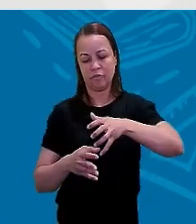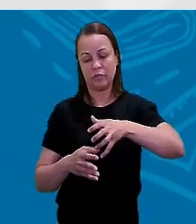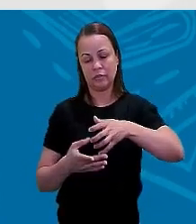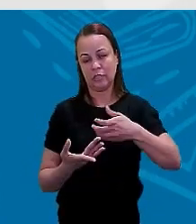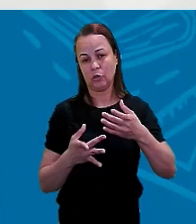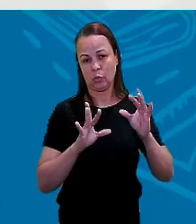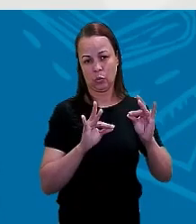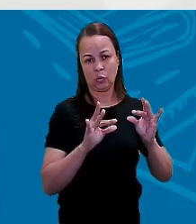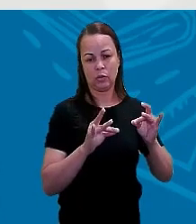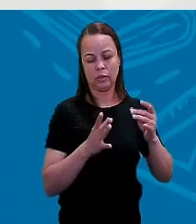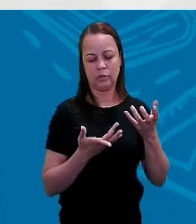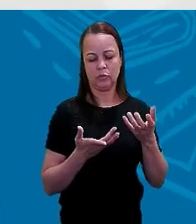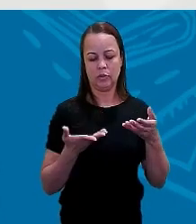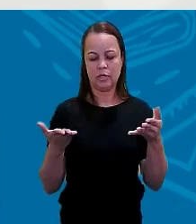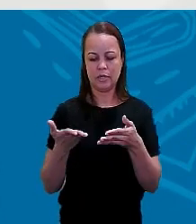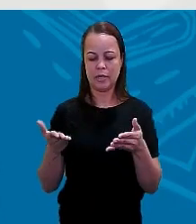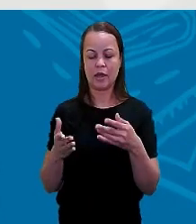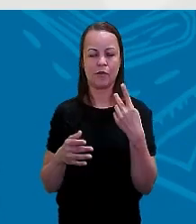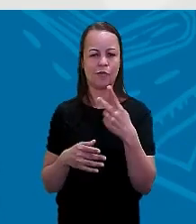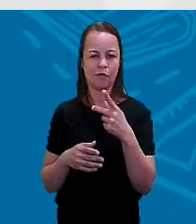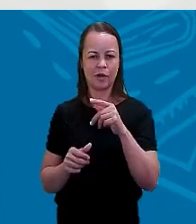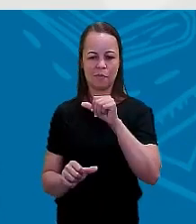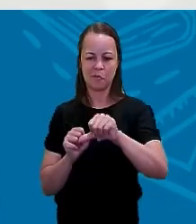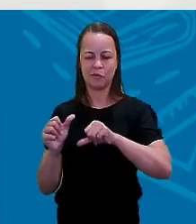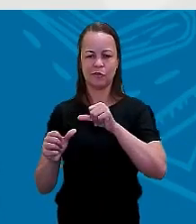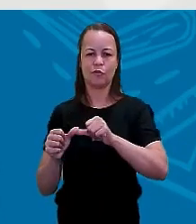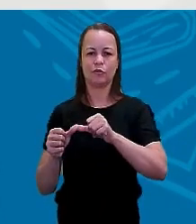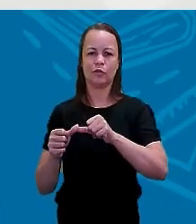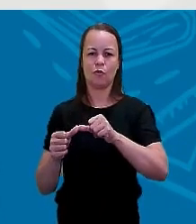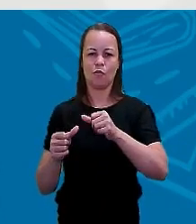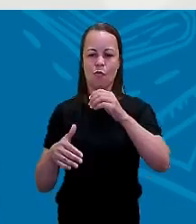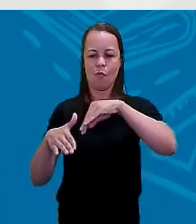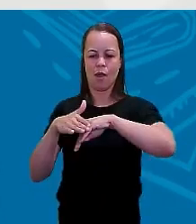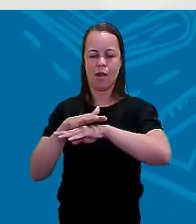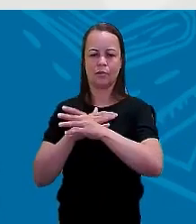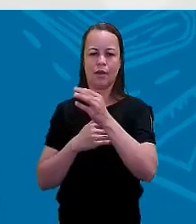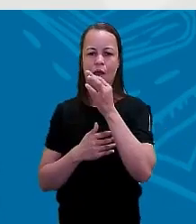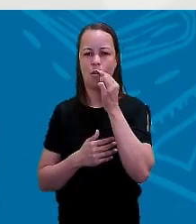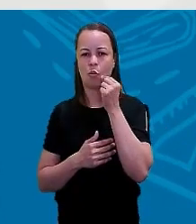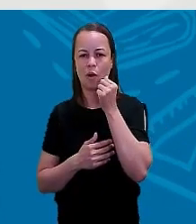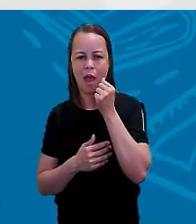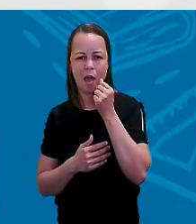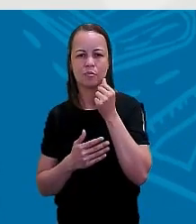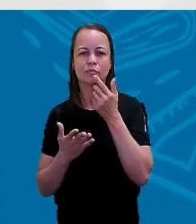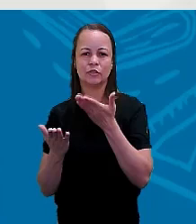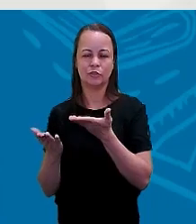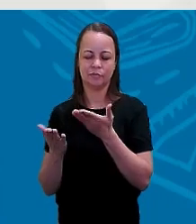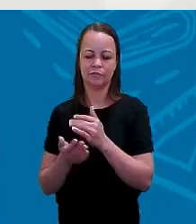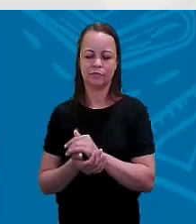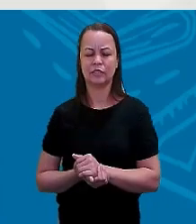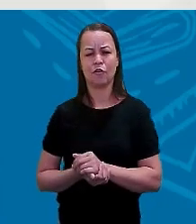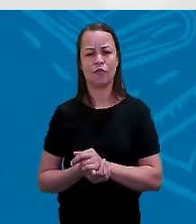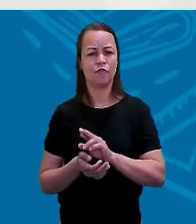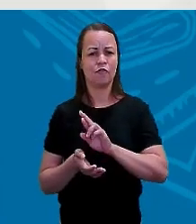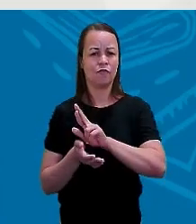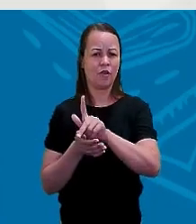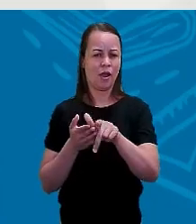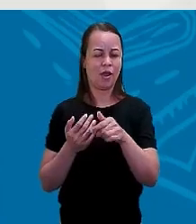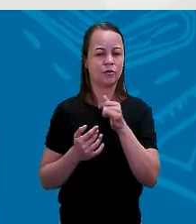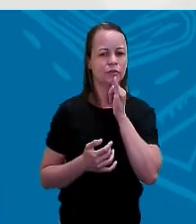líquido e que agora são porta-lápis, tá certo? Então são vários exemplos que a gente poderia dar aqui de formas